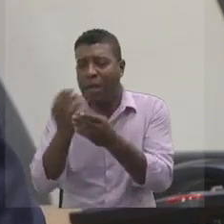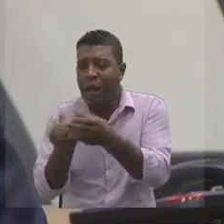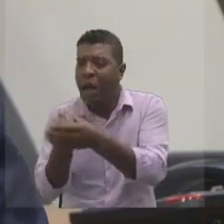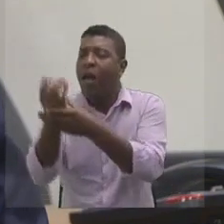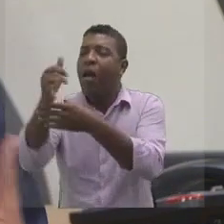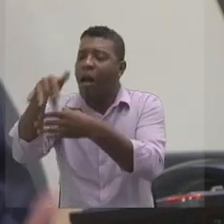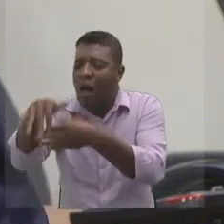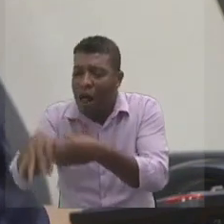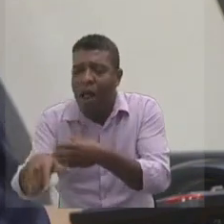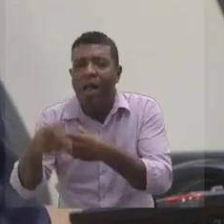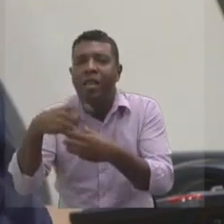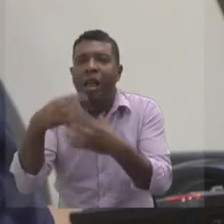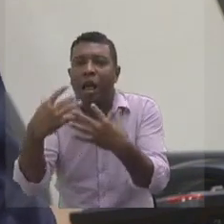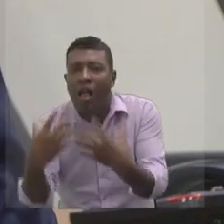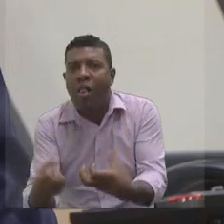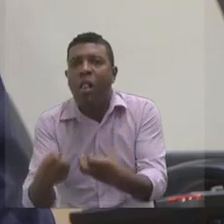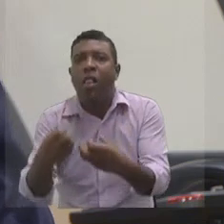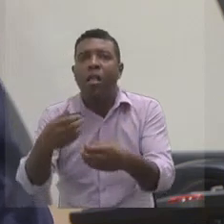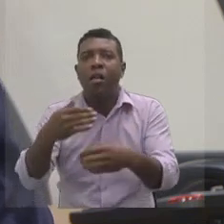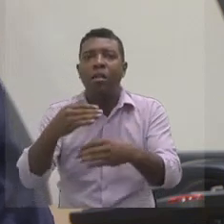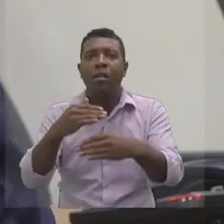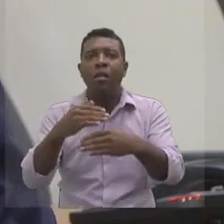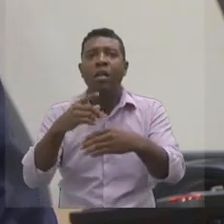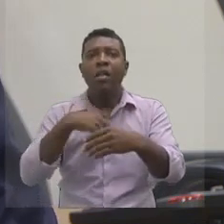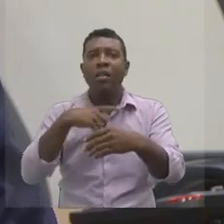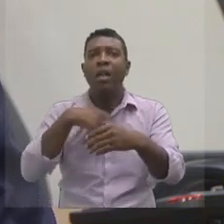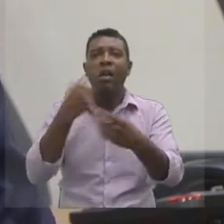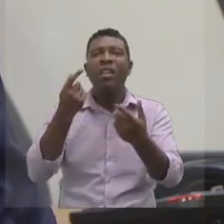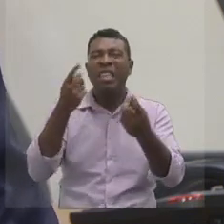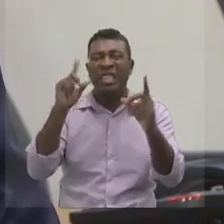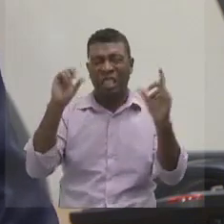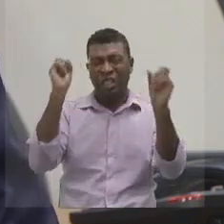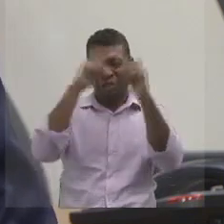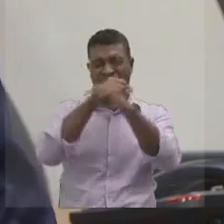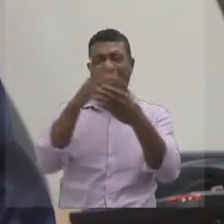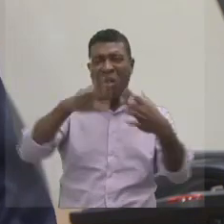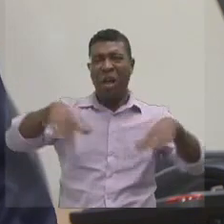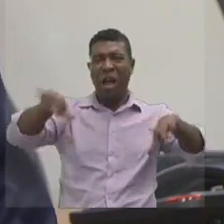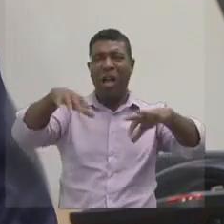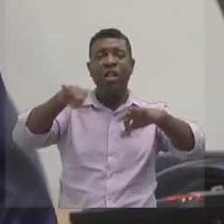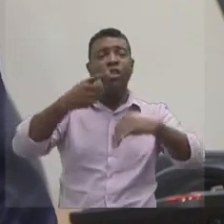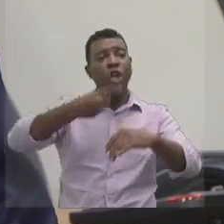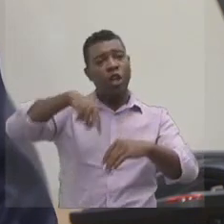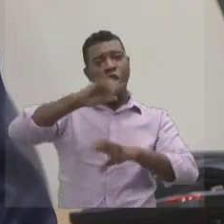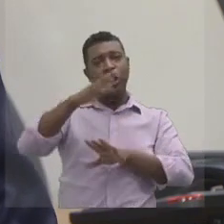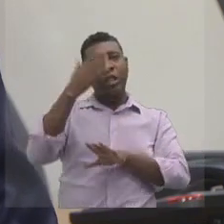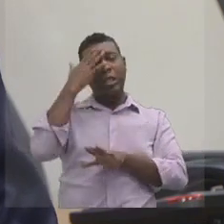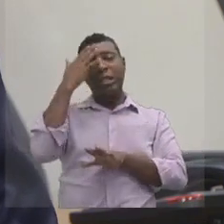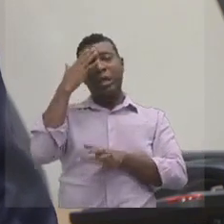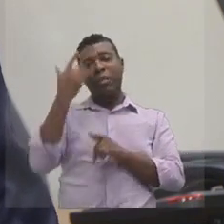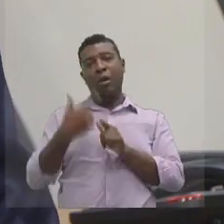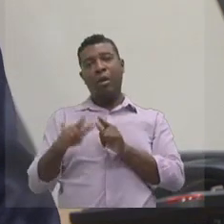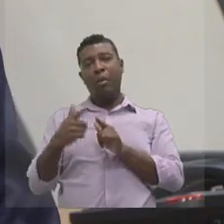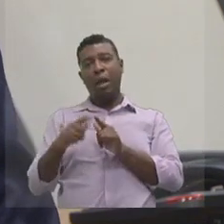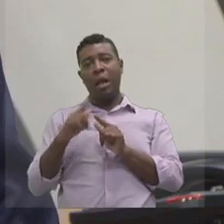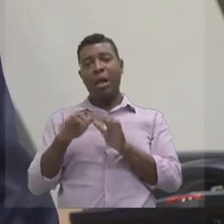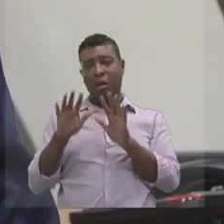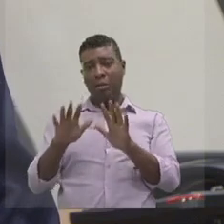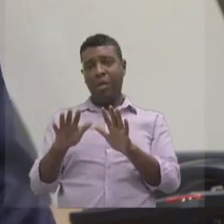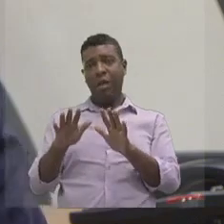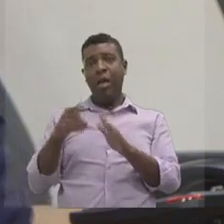problema de talude então eu a gente tá ciente do problema né passei lá pouco tempo